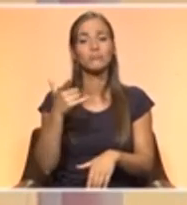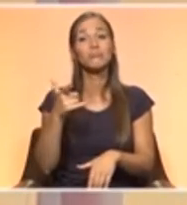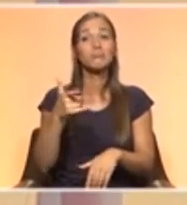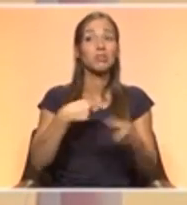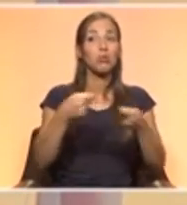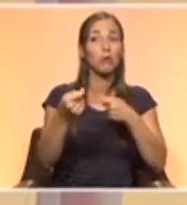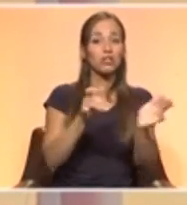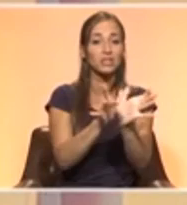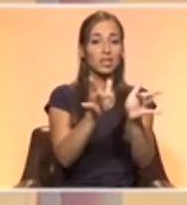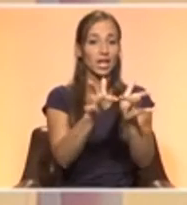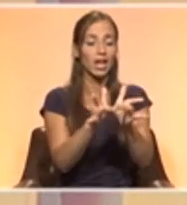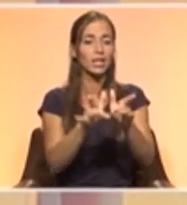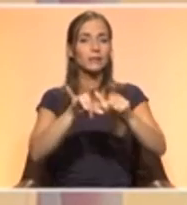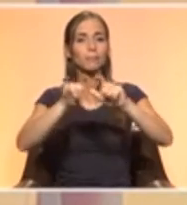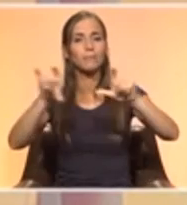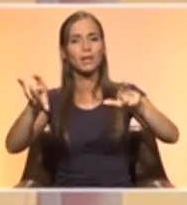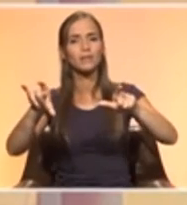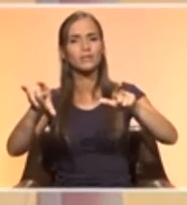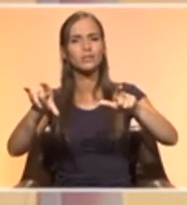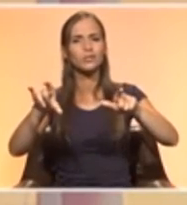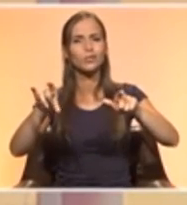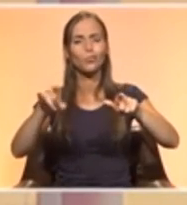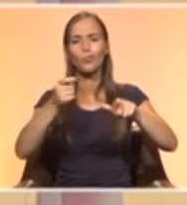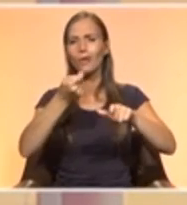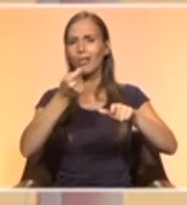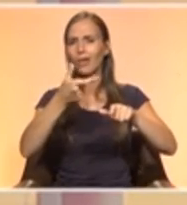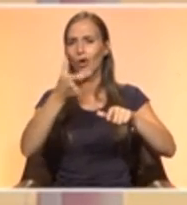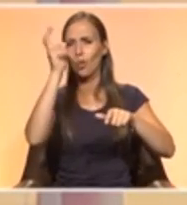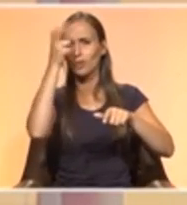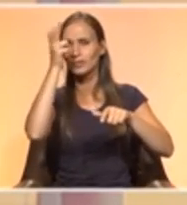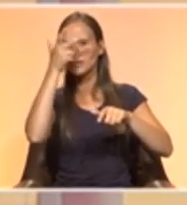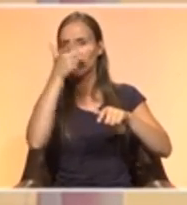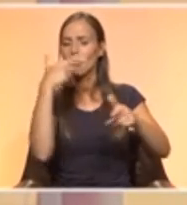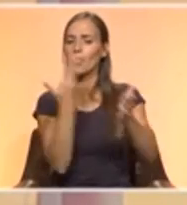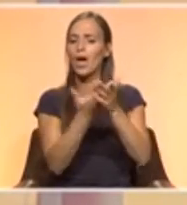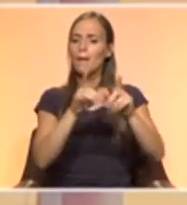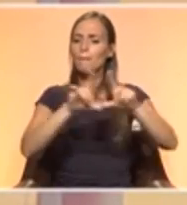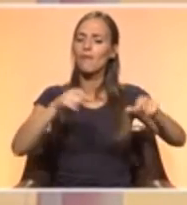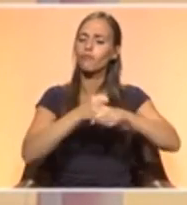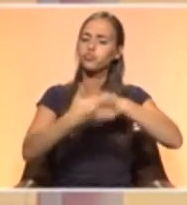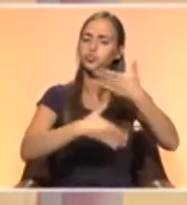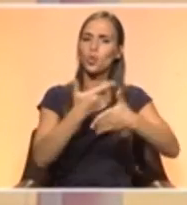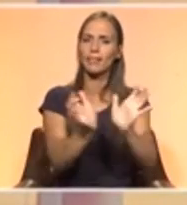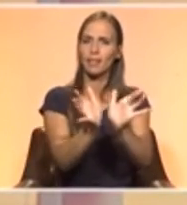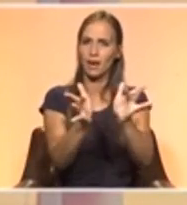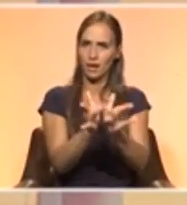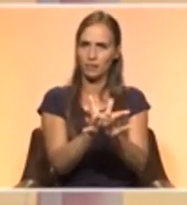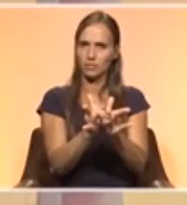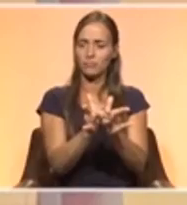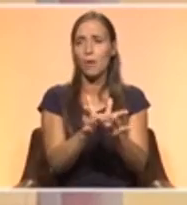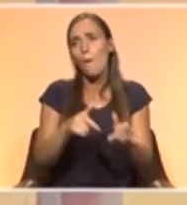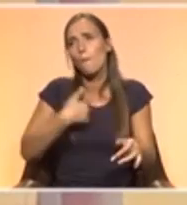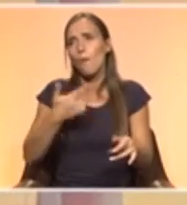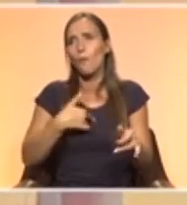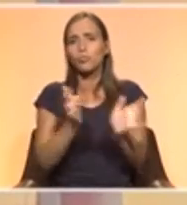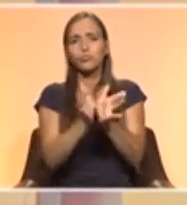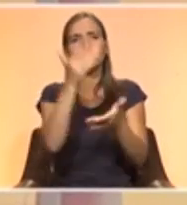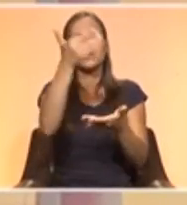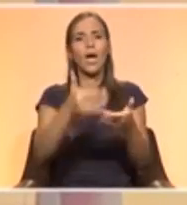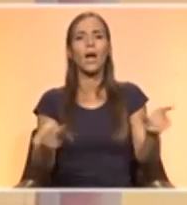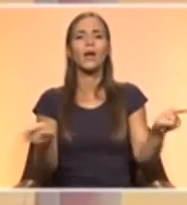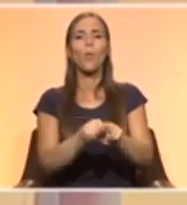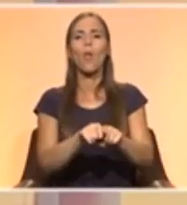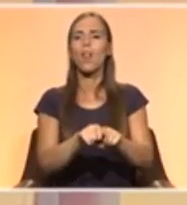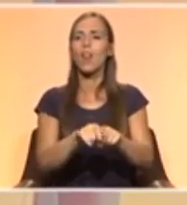empresas tiveram muito esse esse conceito Vasco de pôr as empresas a a funcionar em sites ter o seu site como se fosse a sua montra na